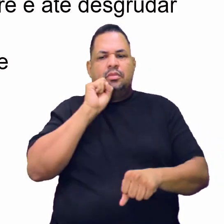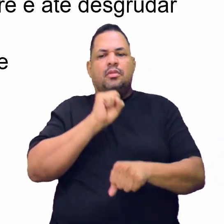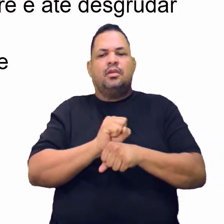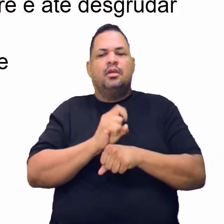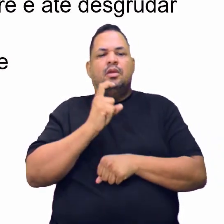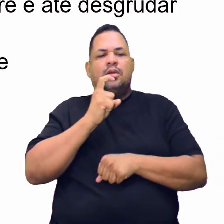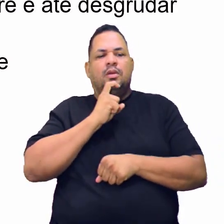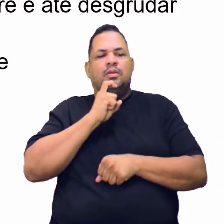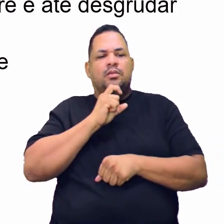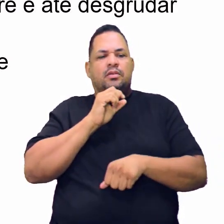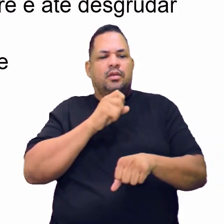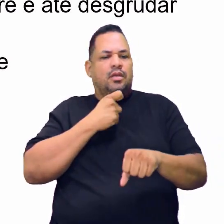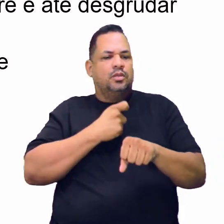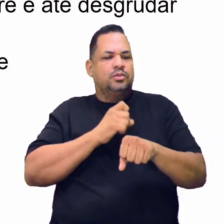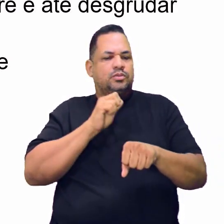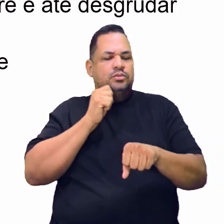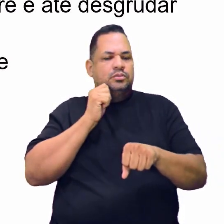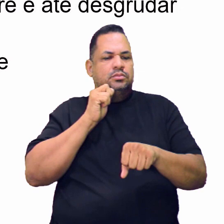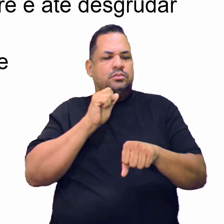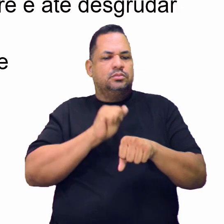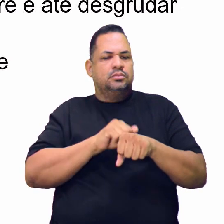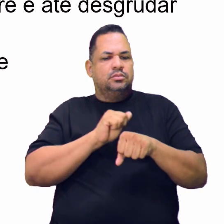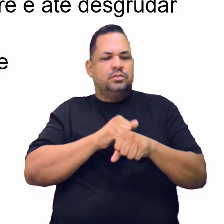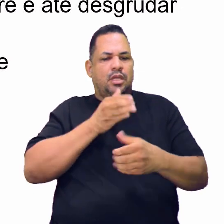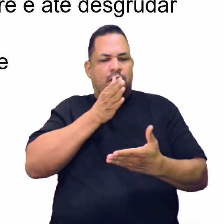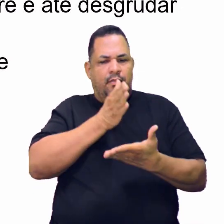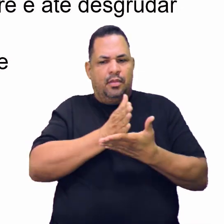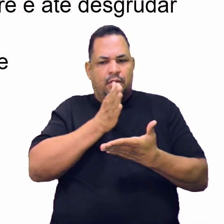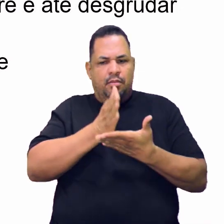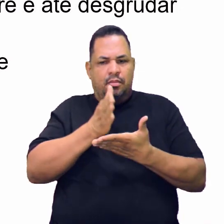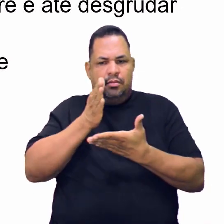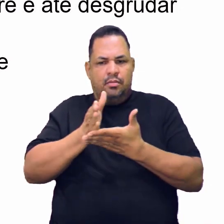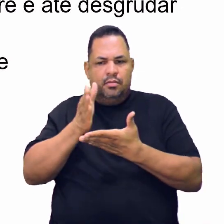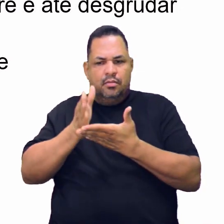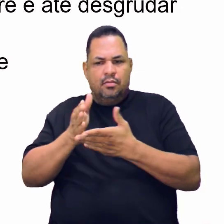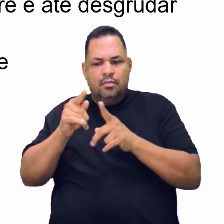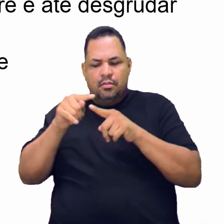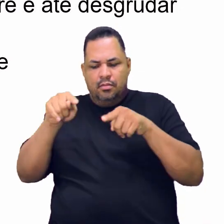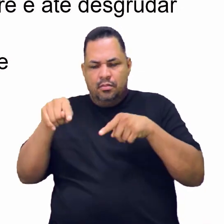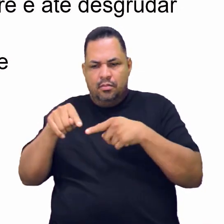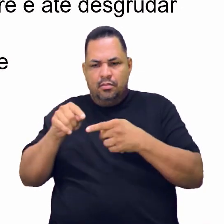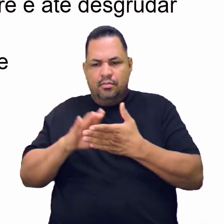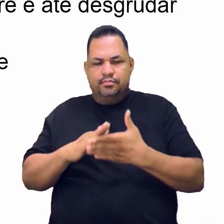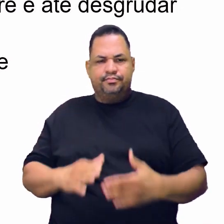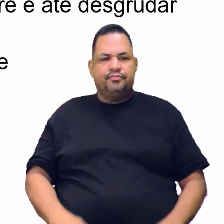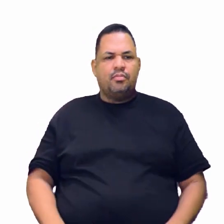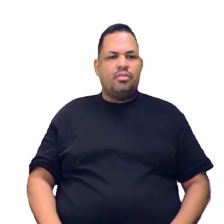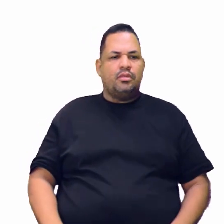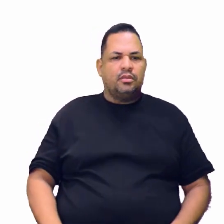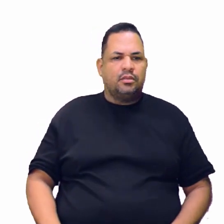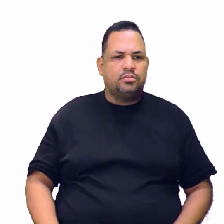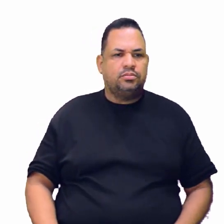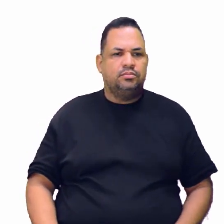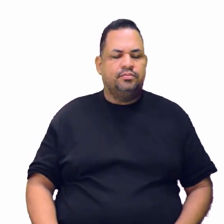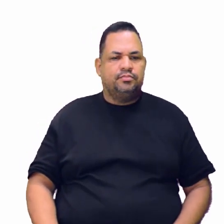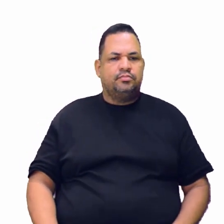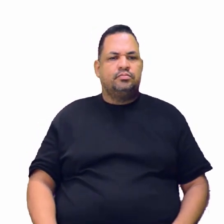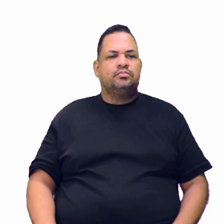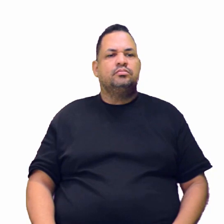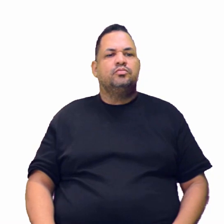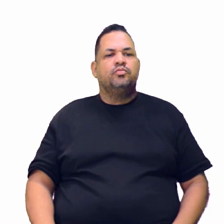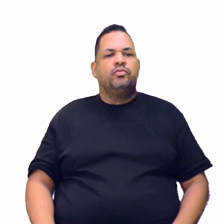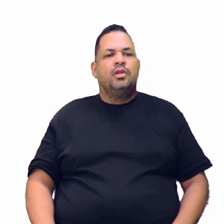e endurecer. Por fim, corte pequenos pedaços. Vamos lá.